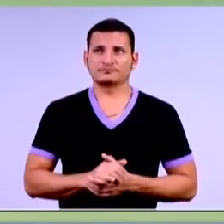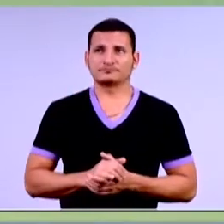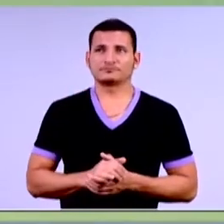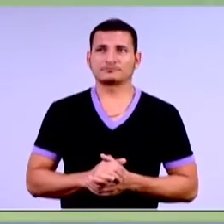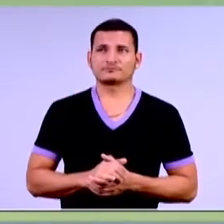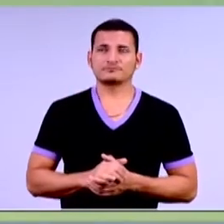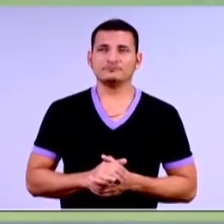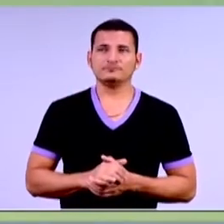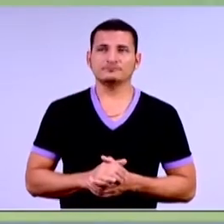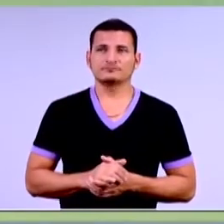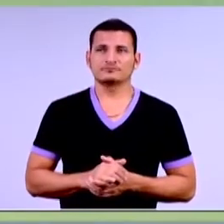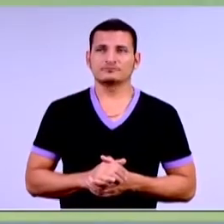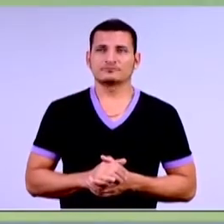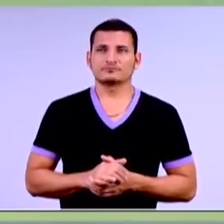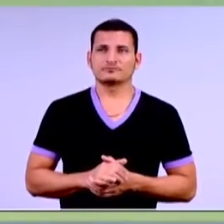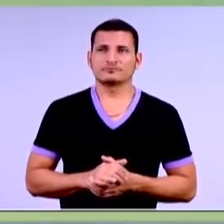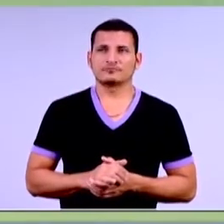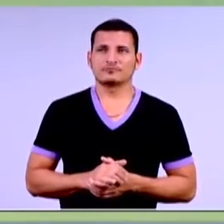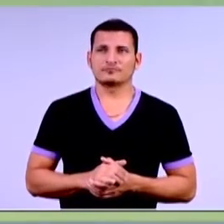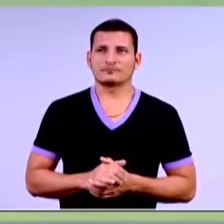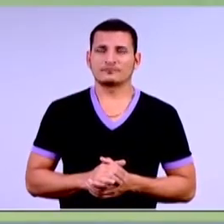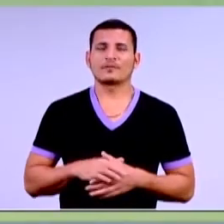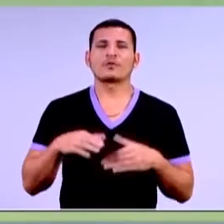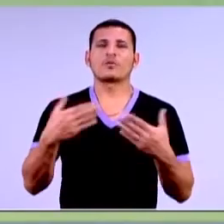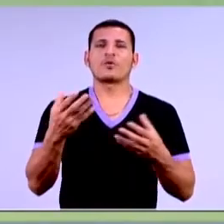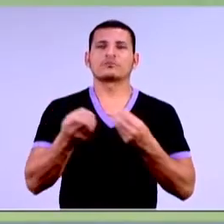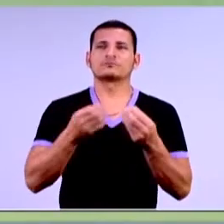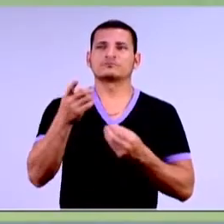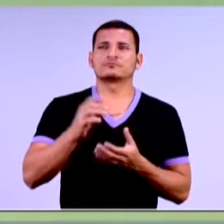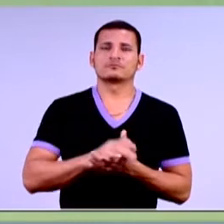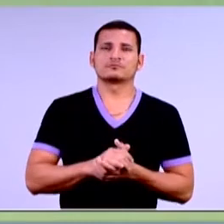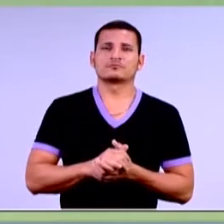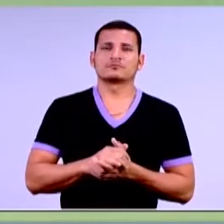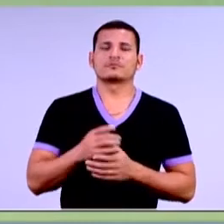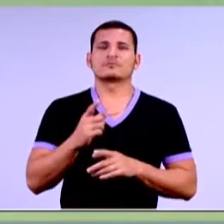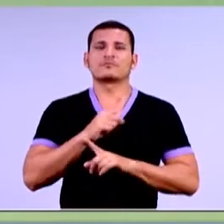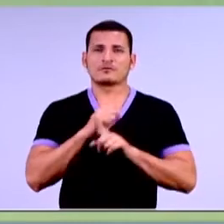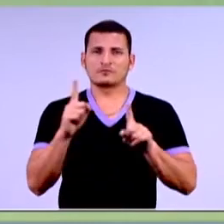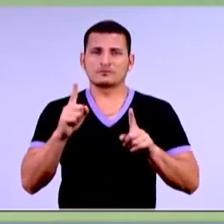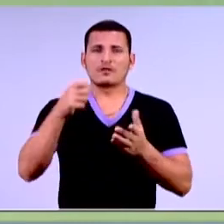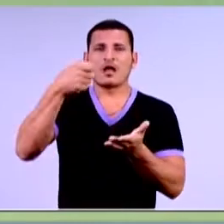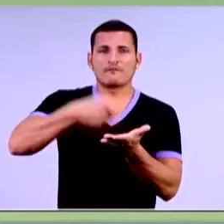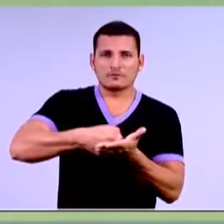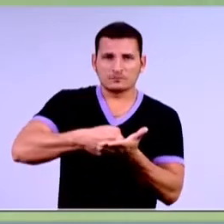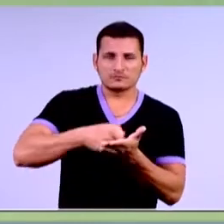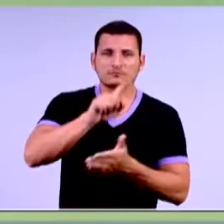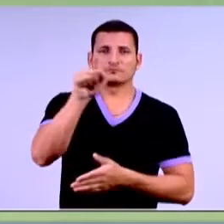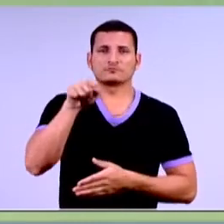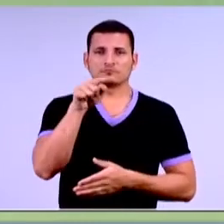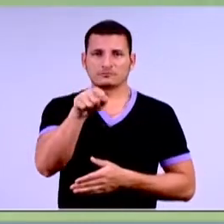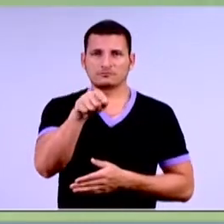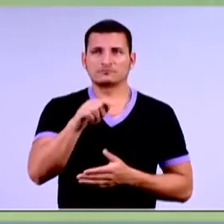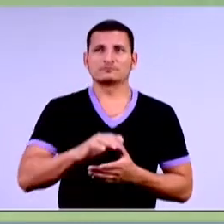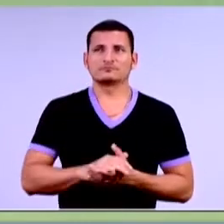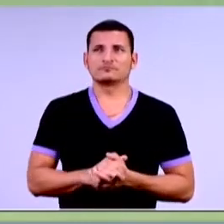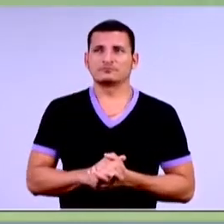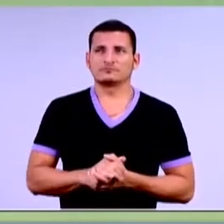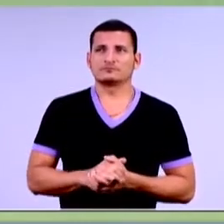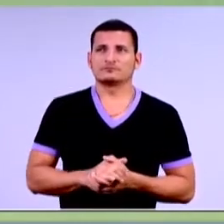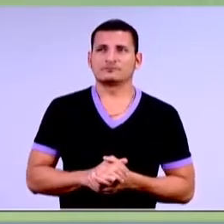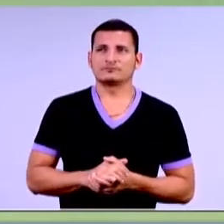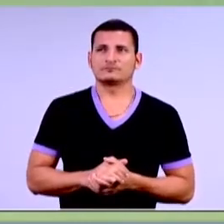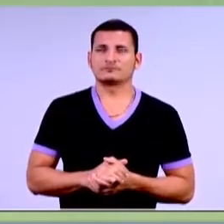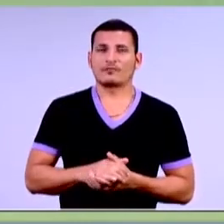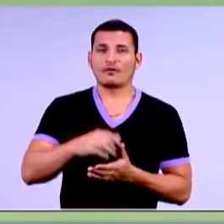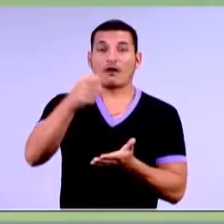dante ora essa frase está em que forma afirmativa negativo interrogativa um achou houve